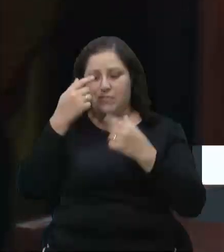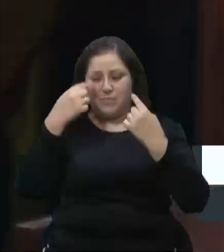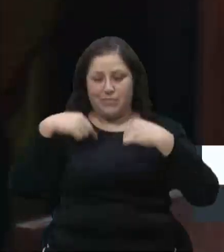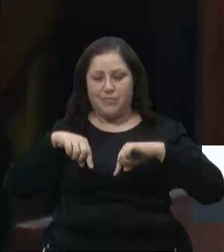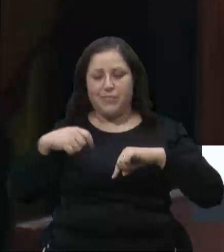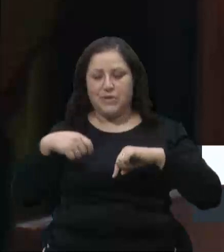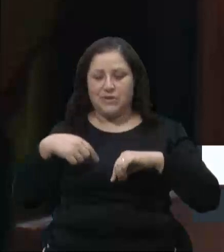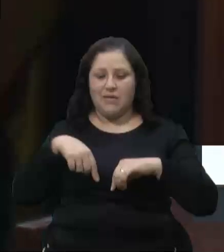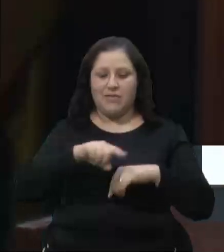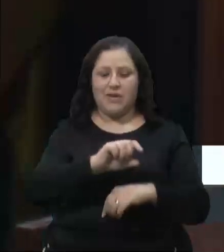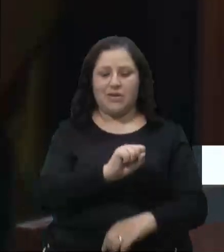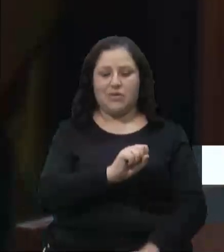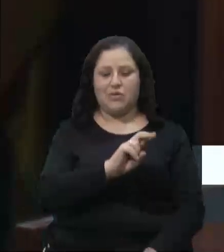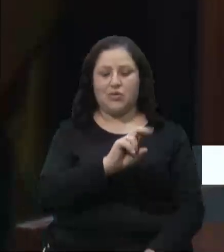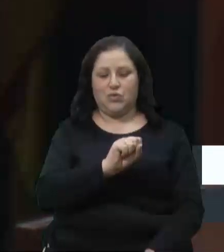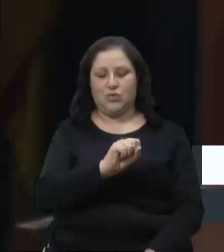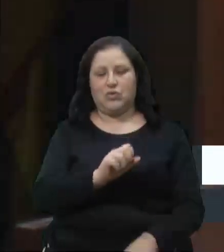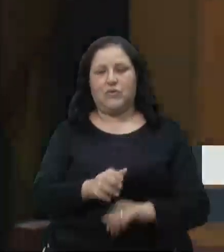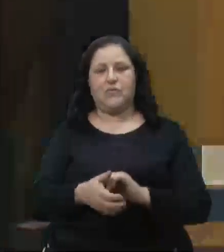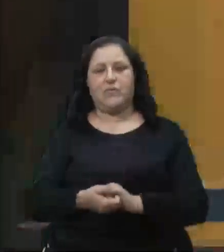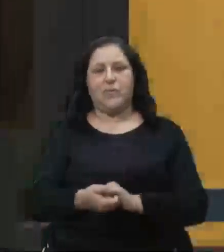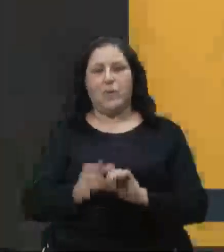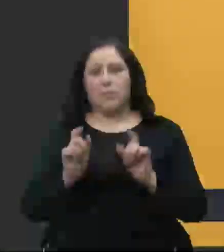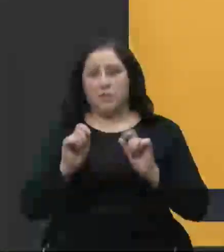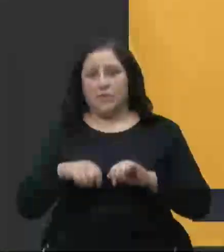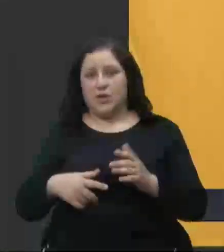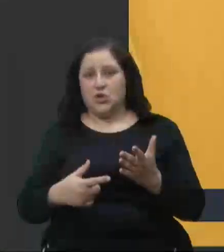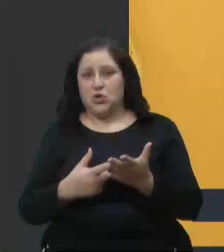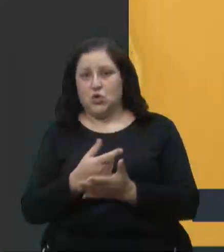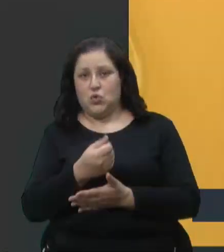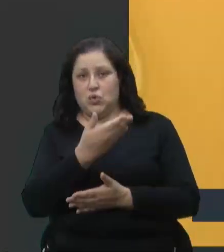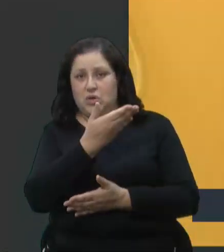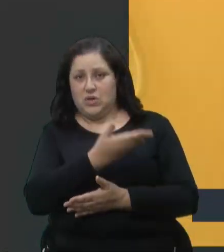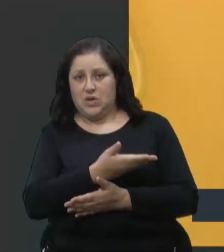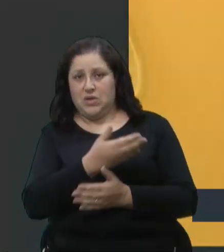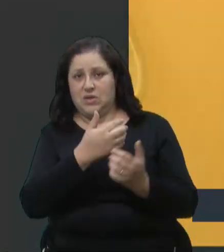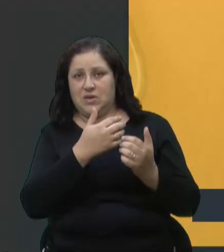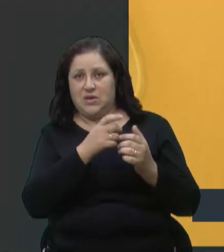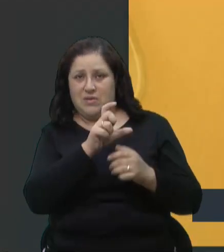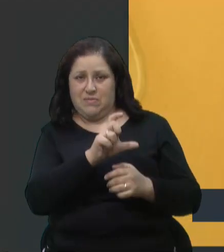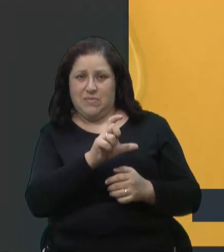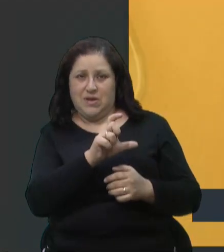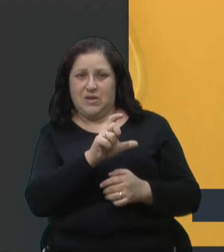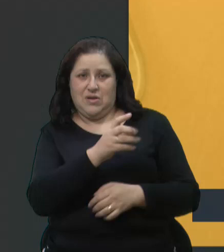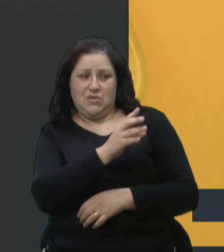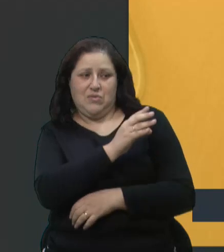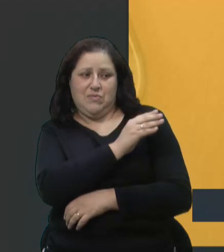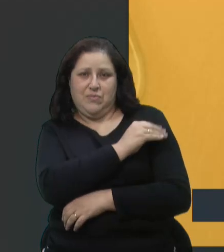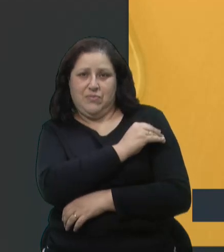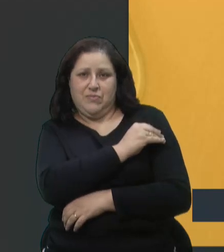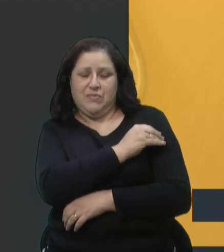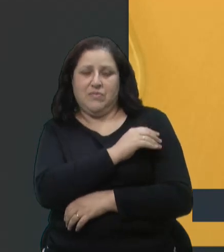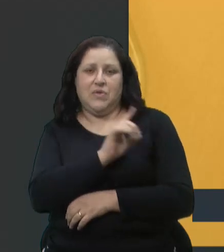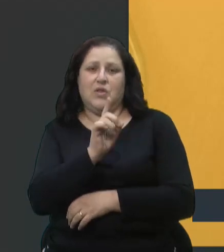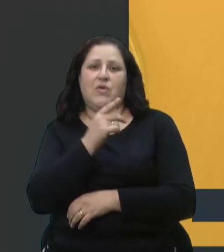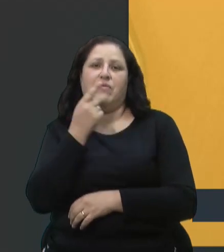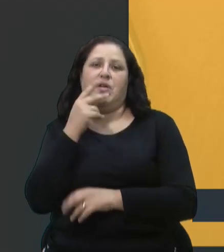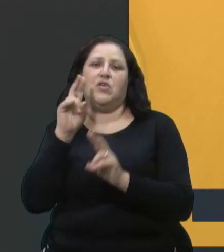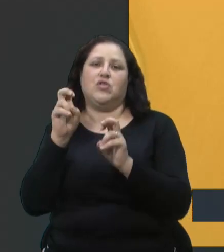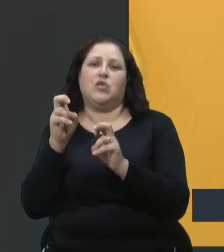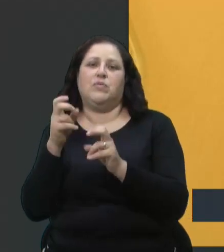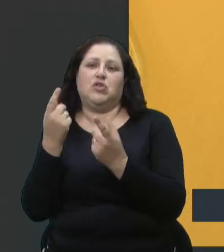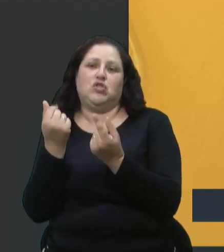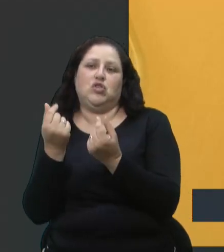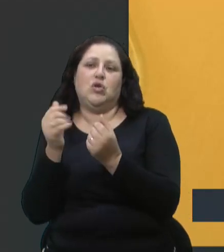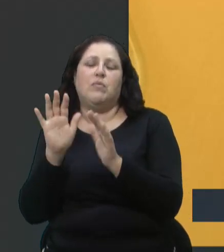a possibilidade de adquirir o Libre traz... Nem falo muito na questão financeira aqui, mas falo na